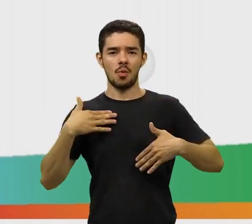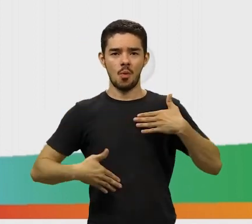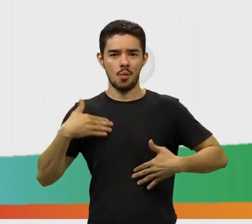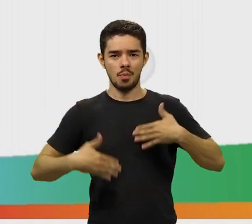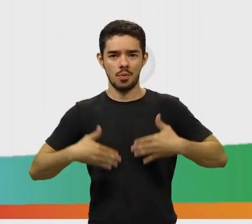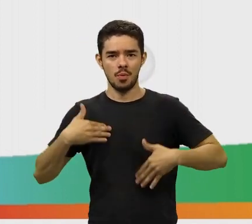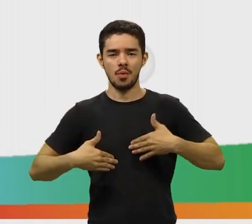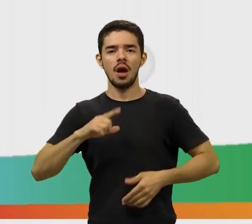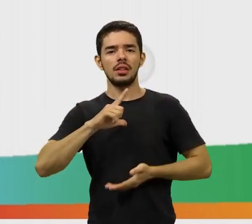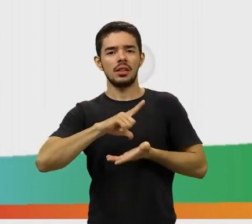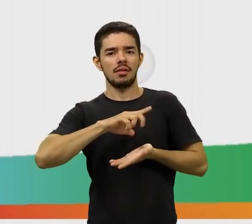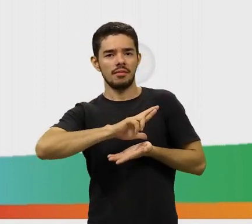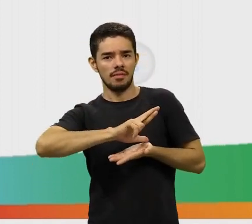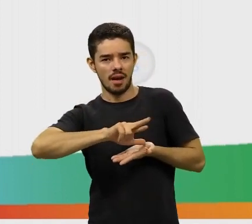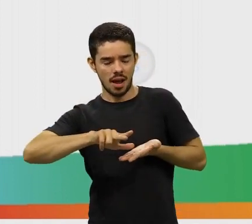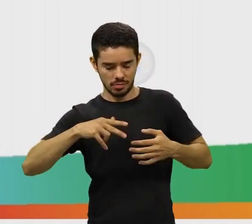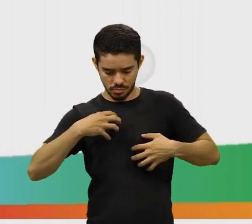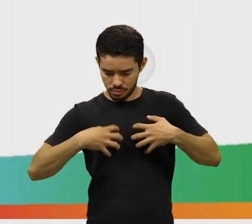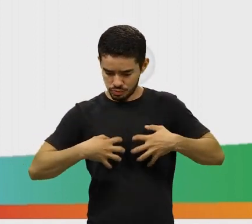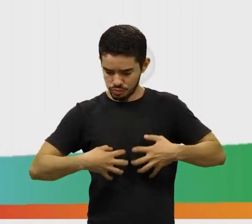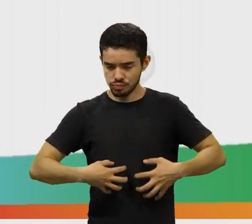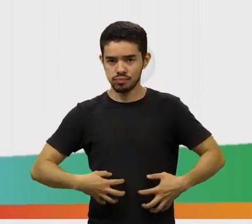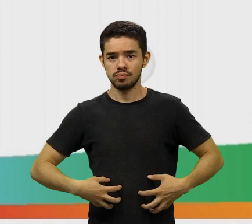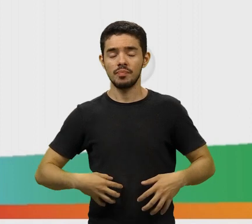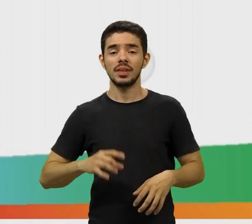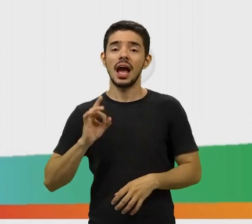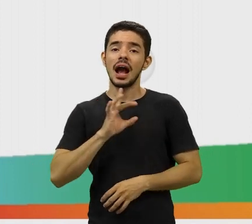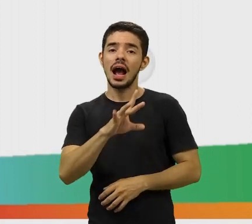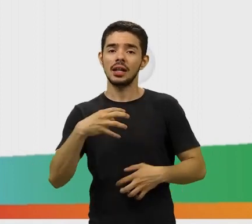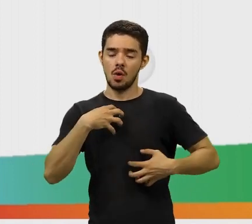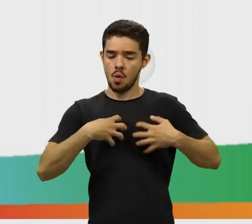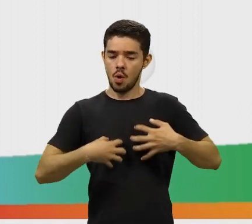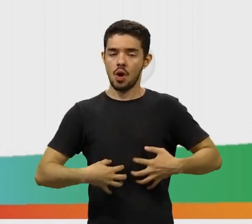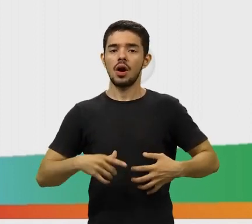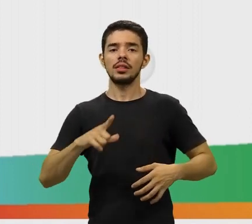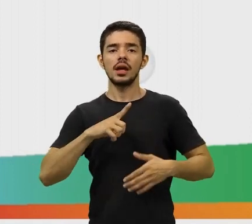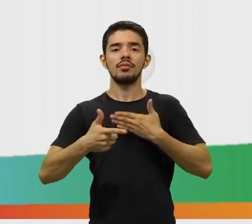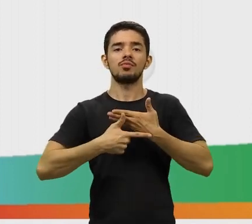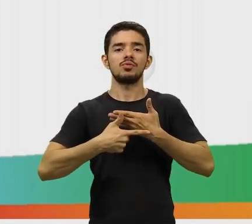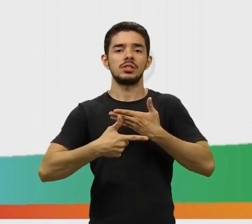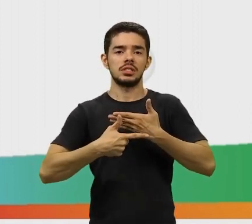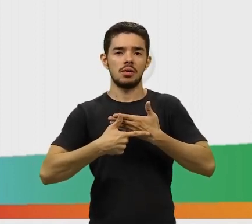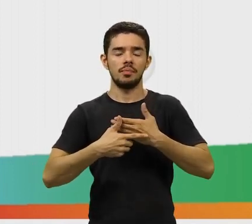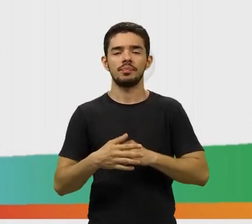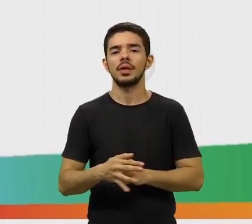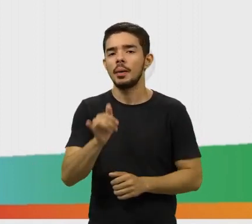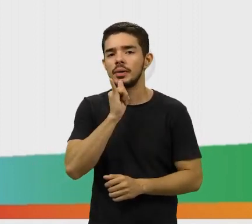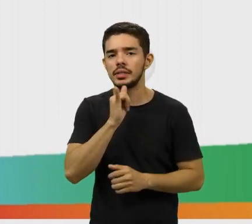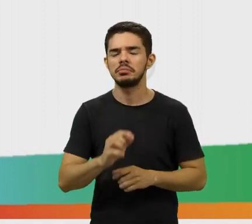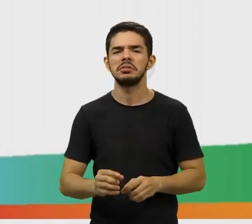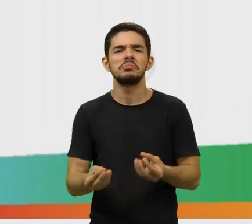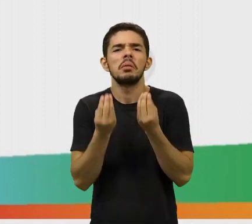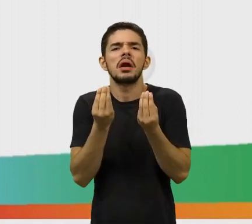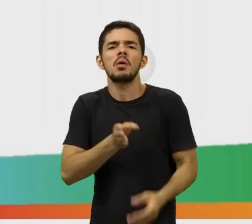corpo, ele é formado por vários órgãos, né? E cada um desses órgãos tem uma função específica. Por exemplo, para que